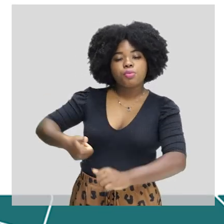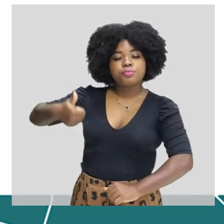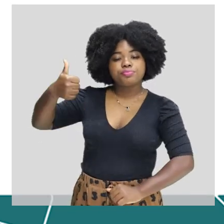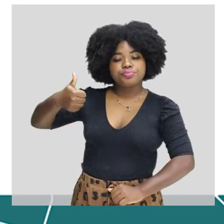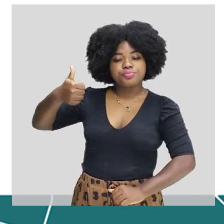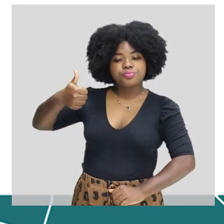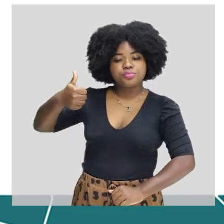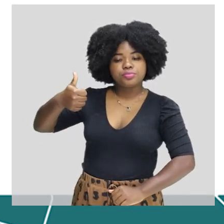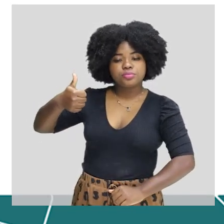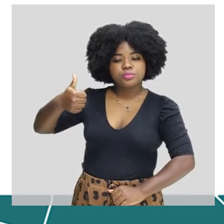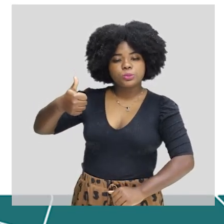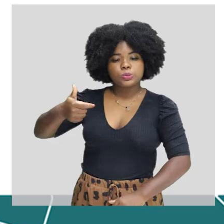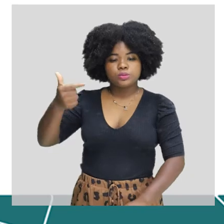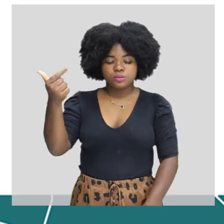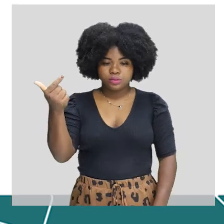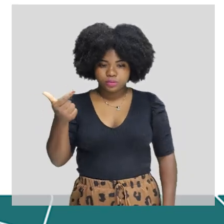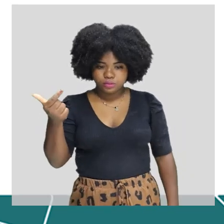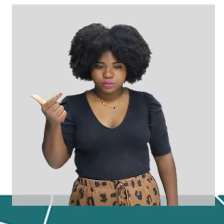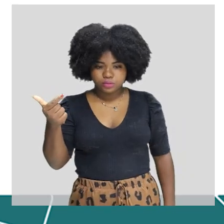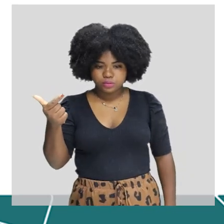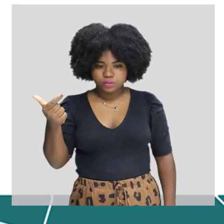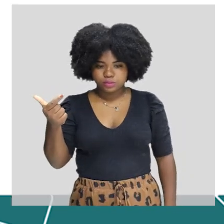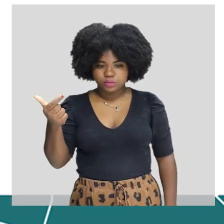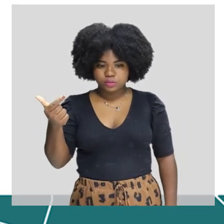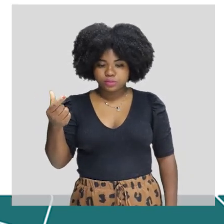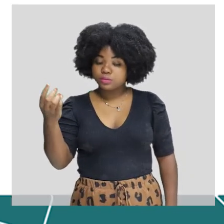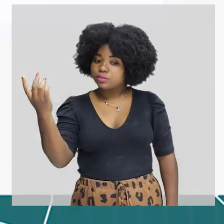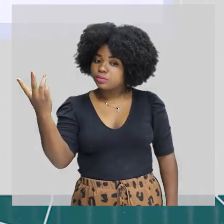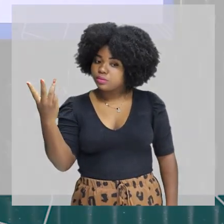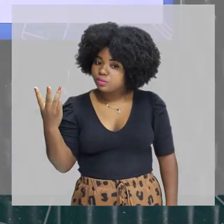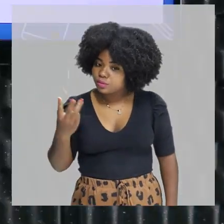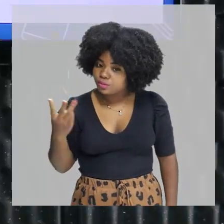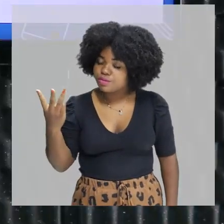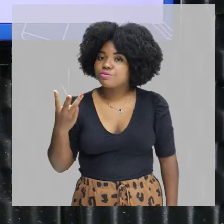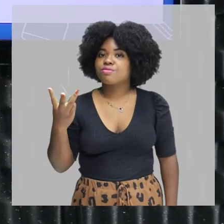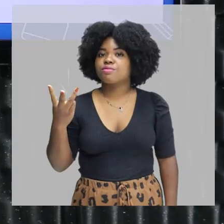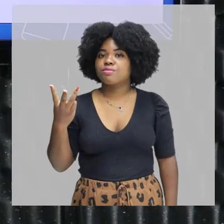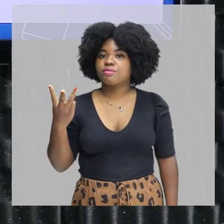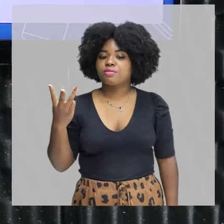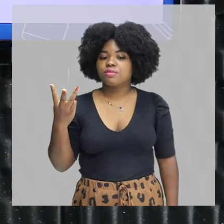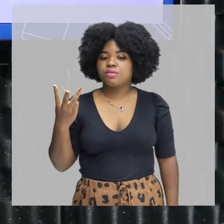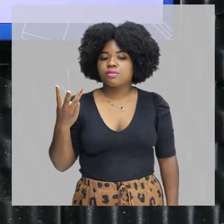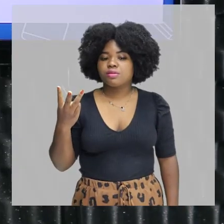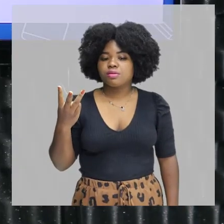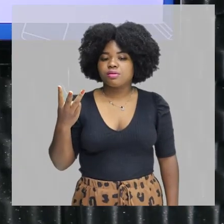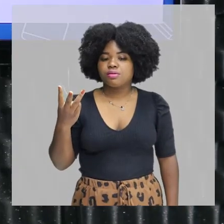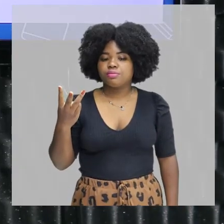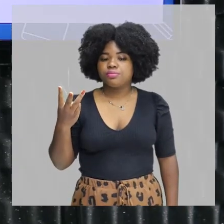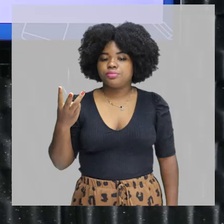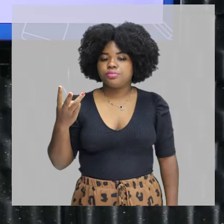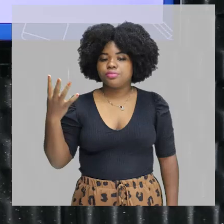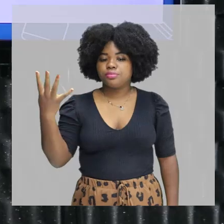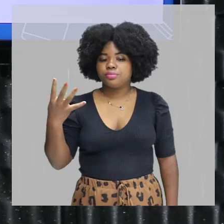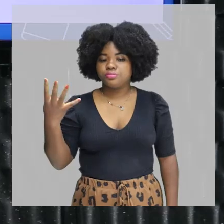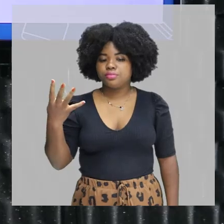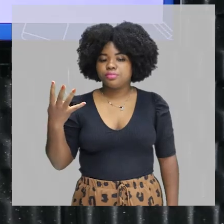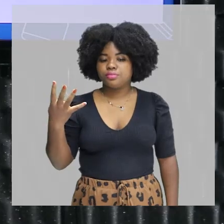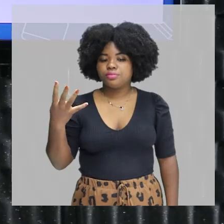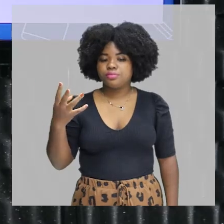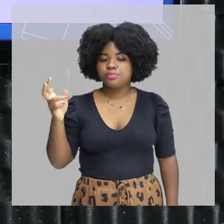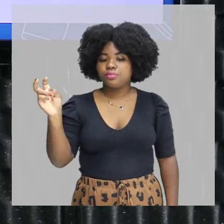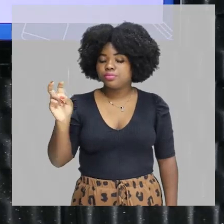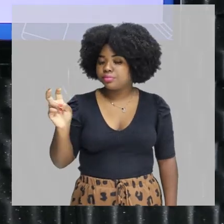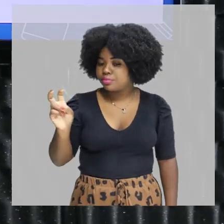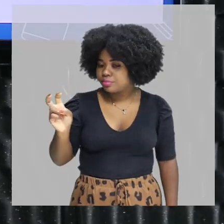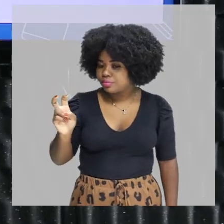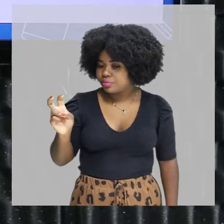Implicava com funcionária, que é o verbo implicar. Quero muito a minha família. A cliente chamou a funcionária de displicente. O rapaz visou a mulher